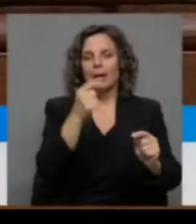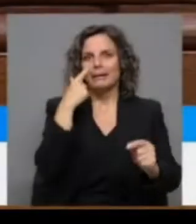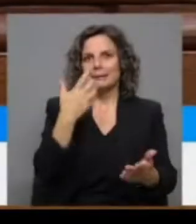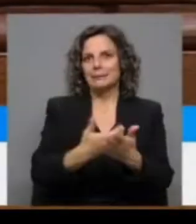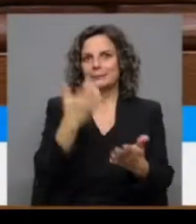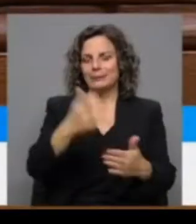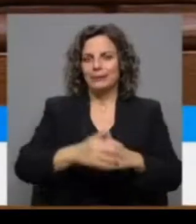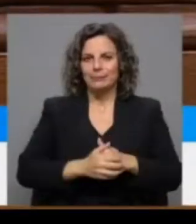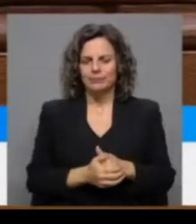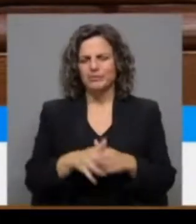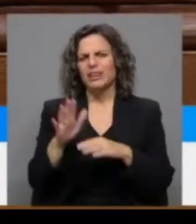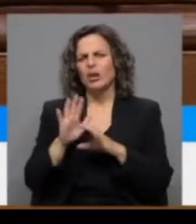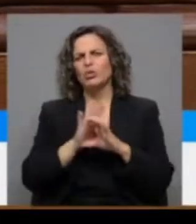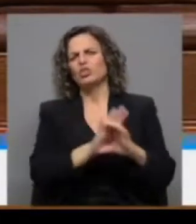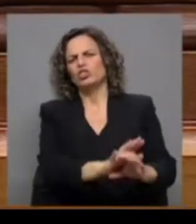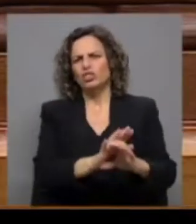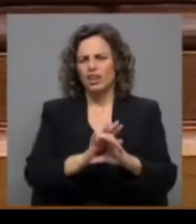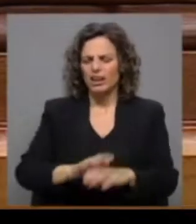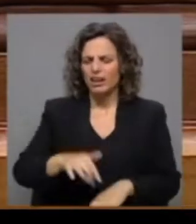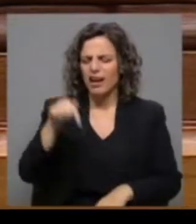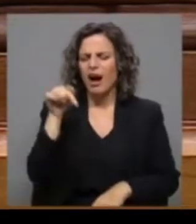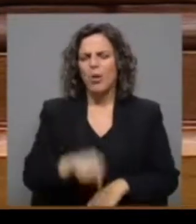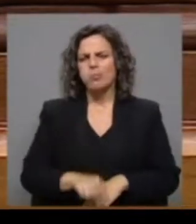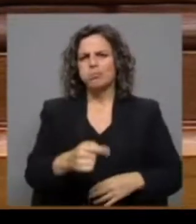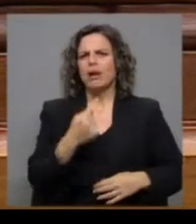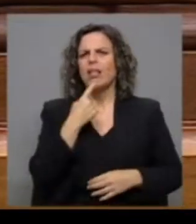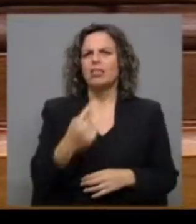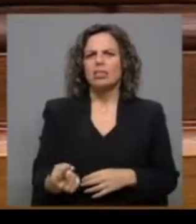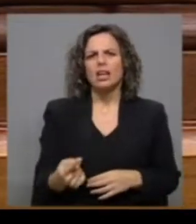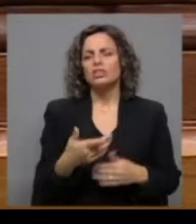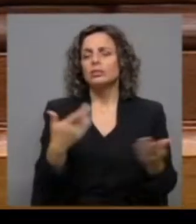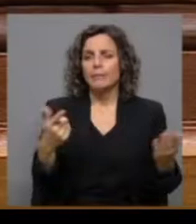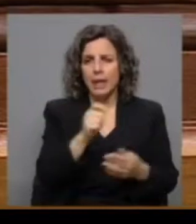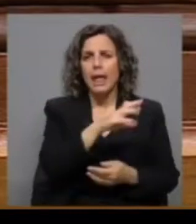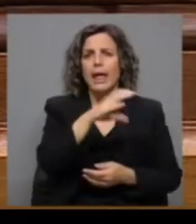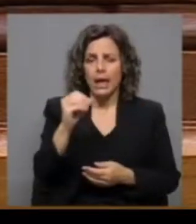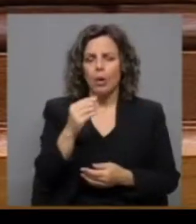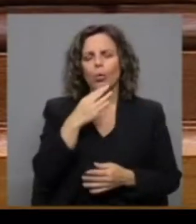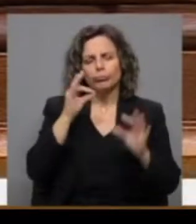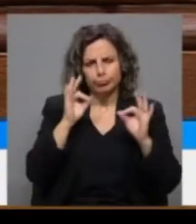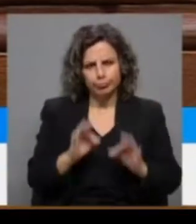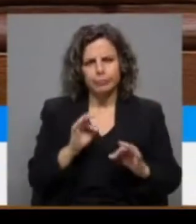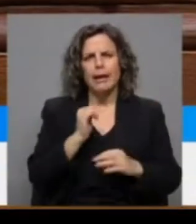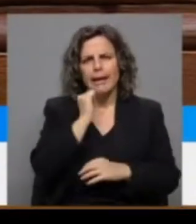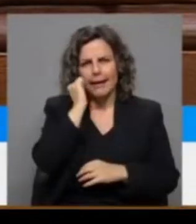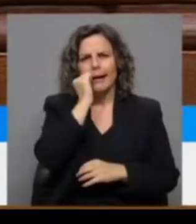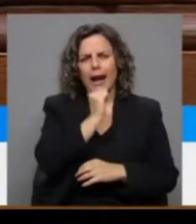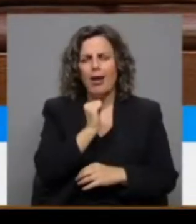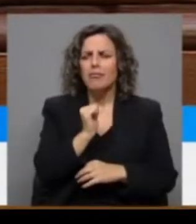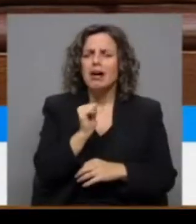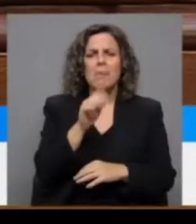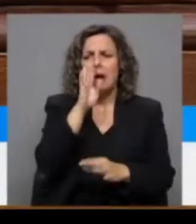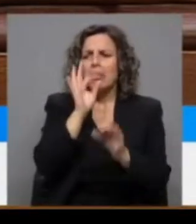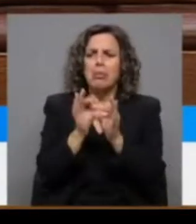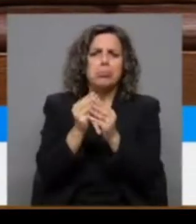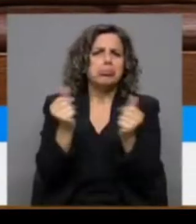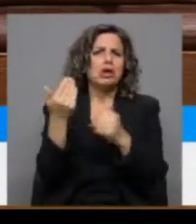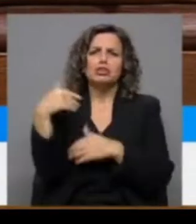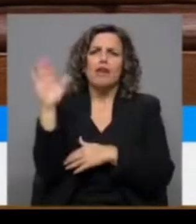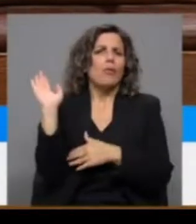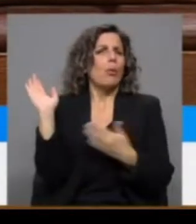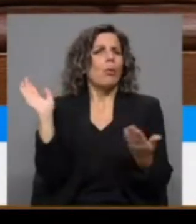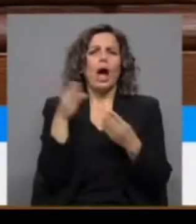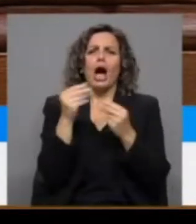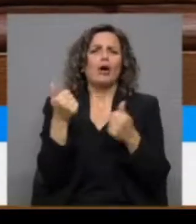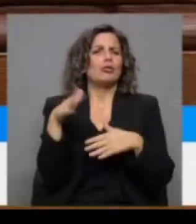O Chega utiliza como pretexto imediato um erro efetivamente grave, mas tão efêmero que já tinha sido resolvido na